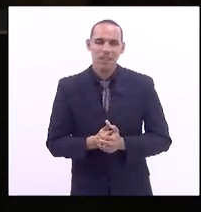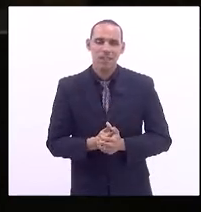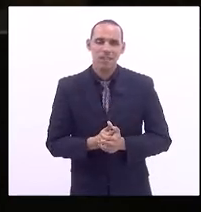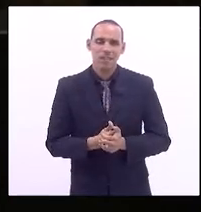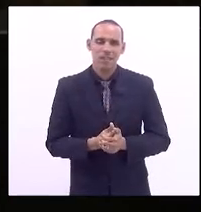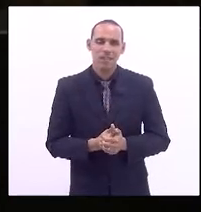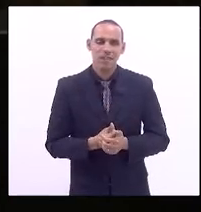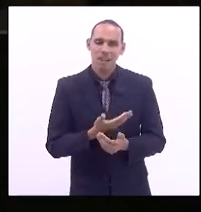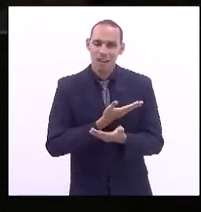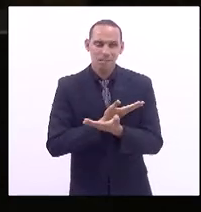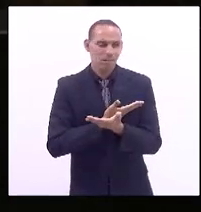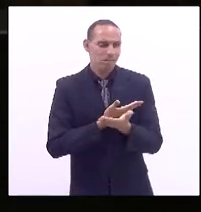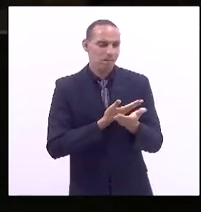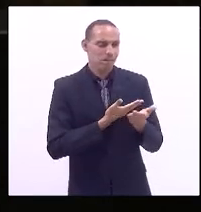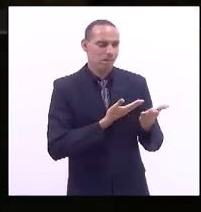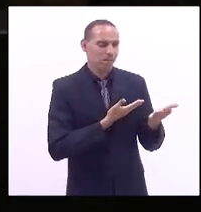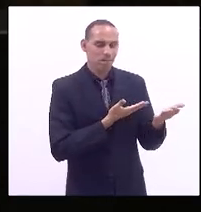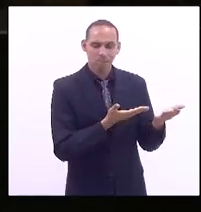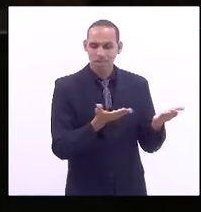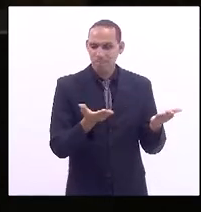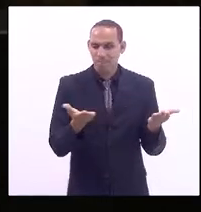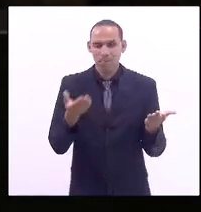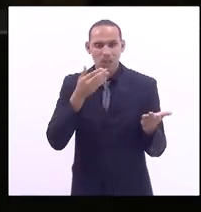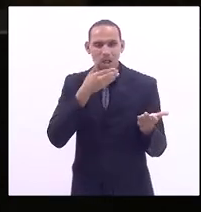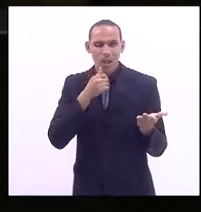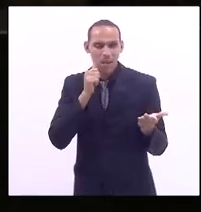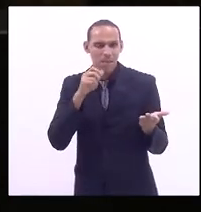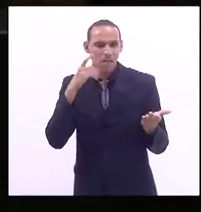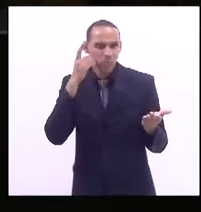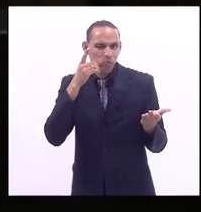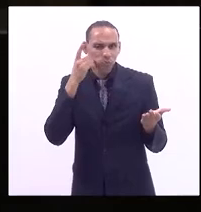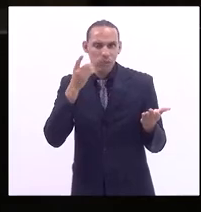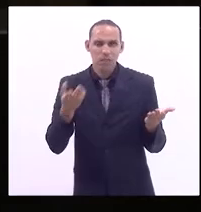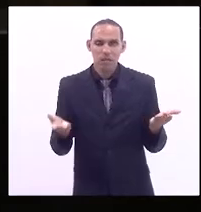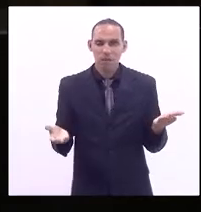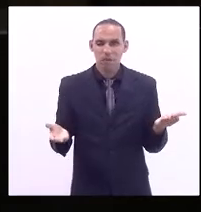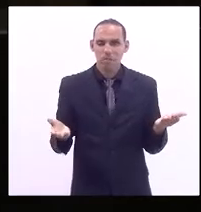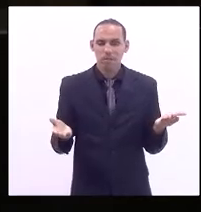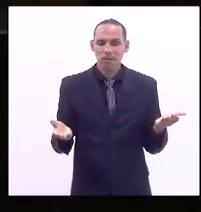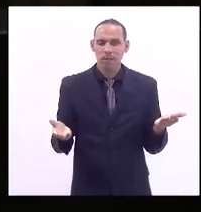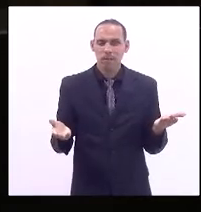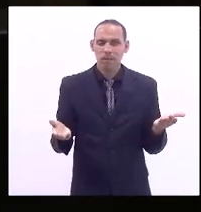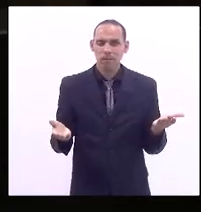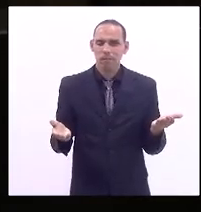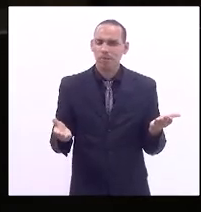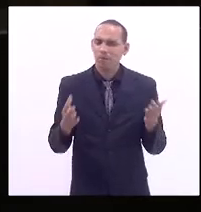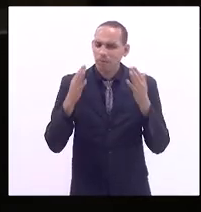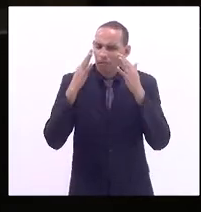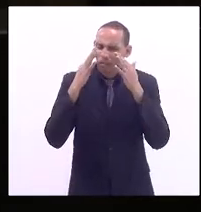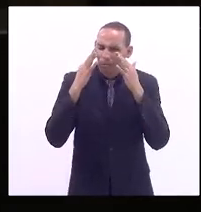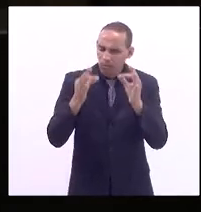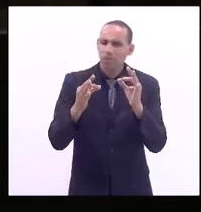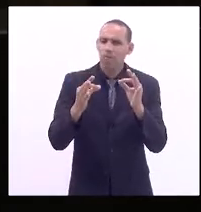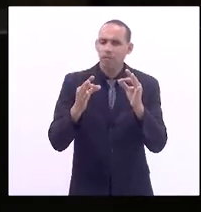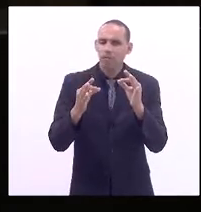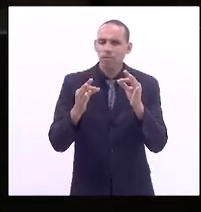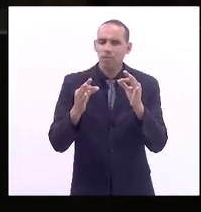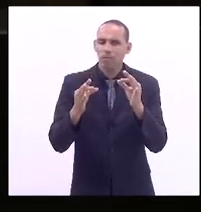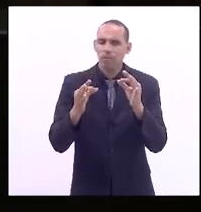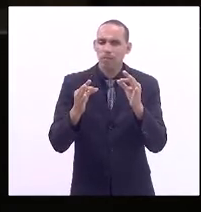dos meus pais da cidade voltadas dos deputados que prestasse um pouco